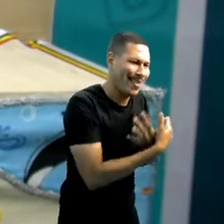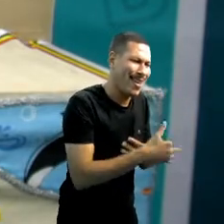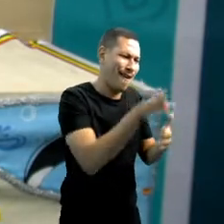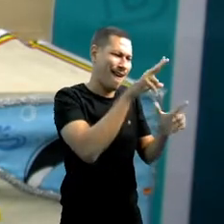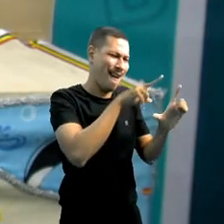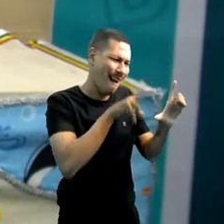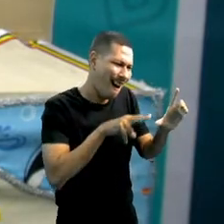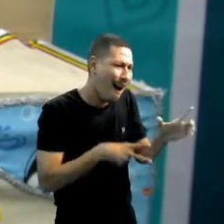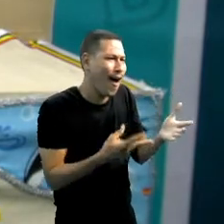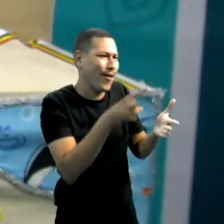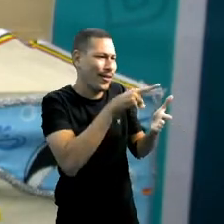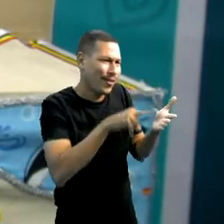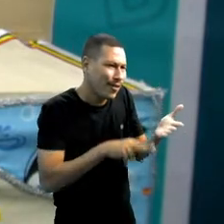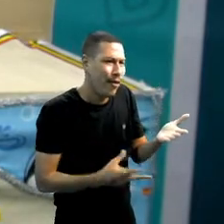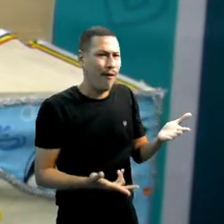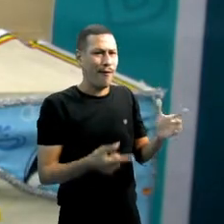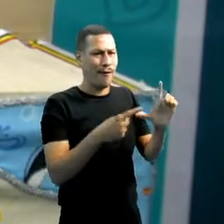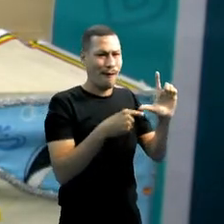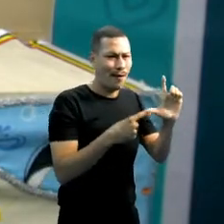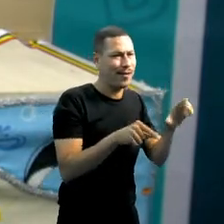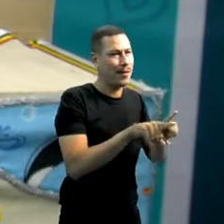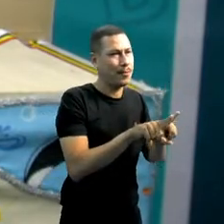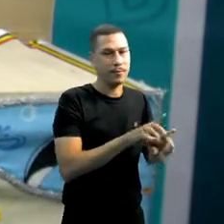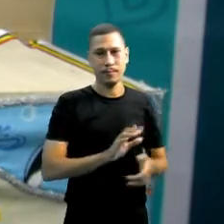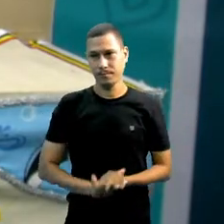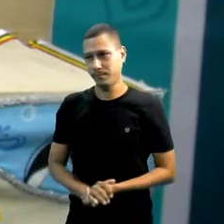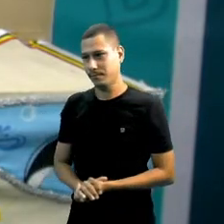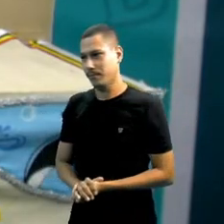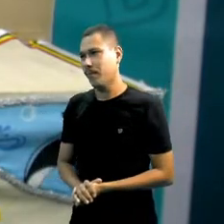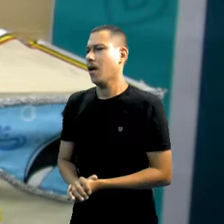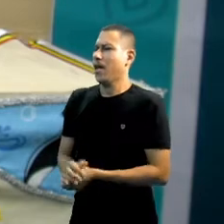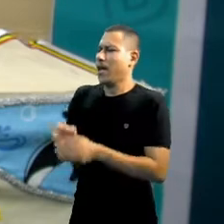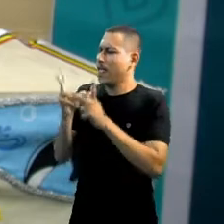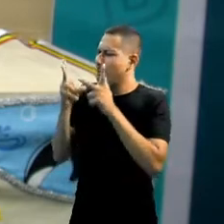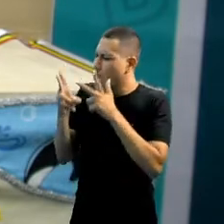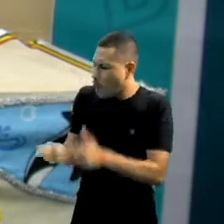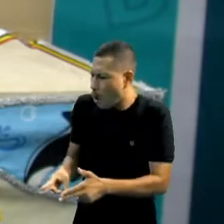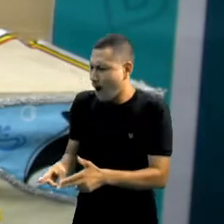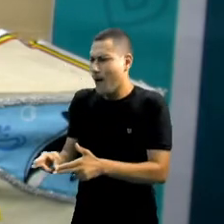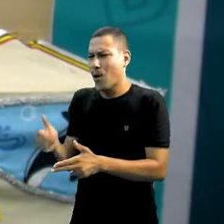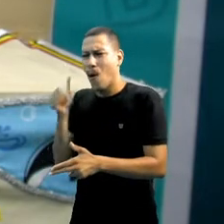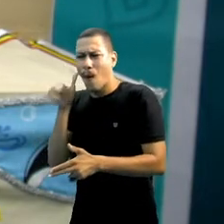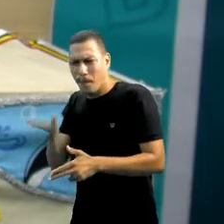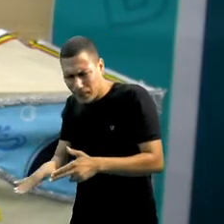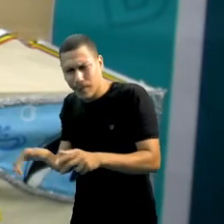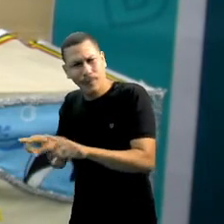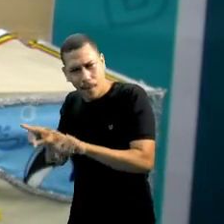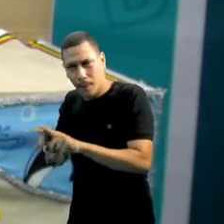Ah, que legal. Esse jeito foi do mesmo jeito que a menina ficou, leiturinha.